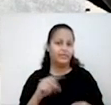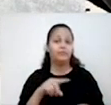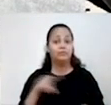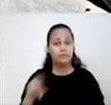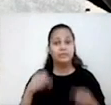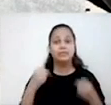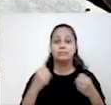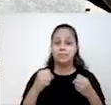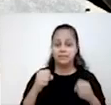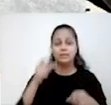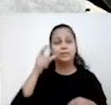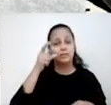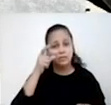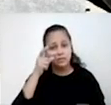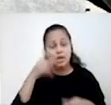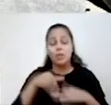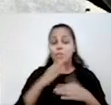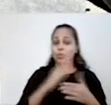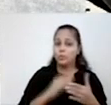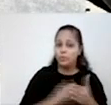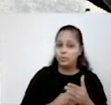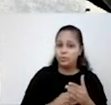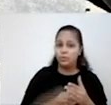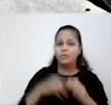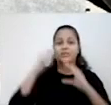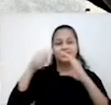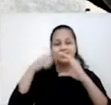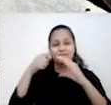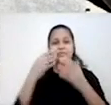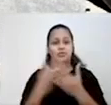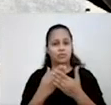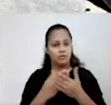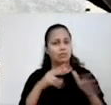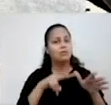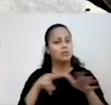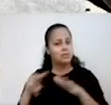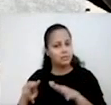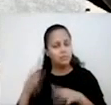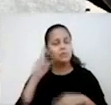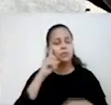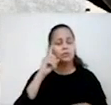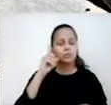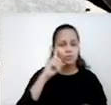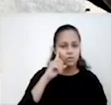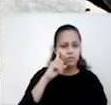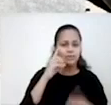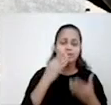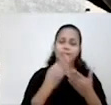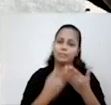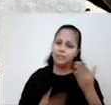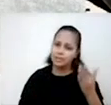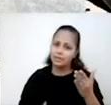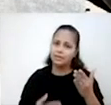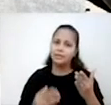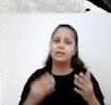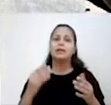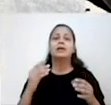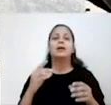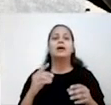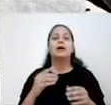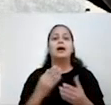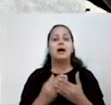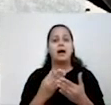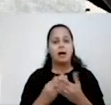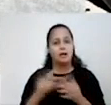procedimento? Vocês precisam assistir todas as videoaulas, né, semanalmente, dia a dia. Se perder a aula na